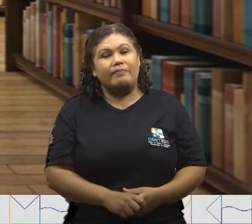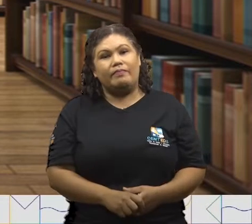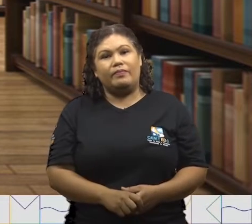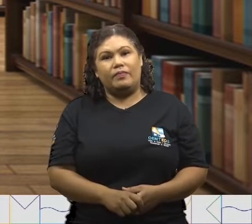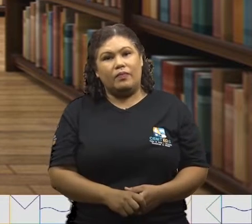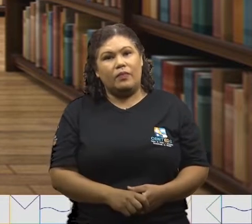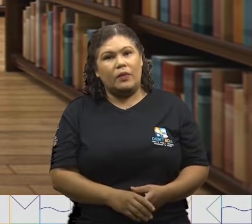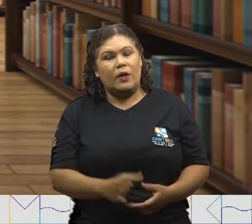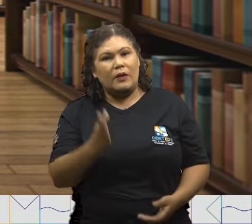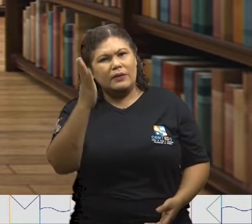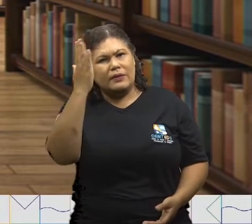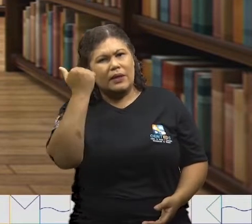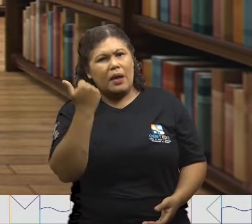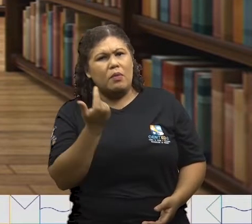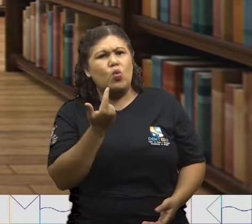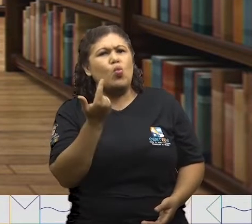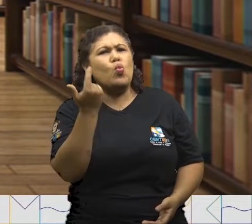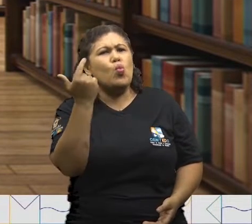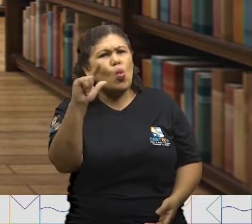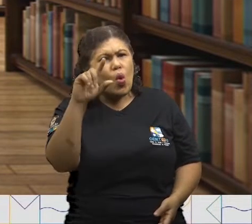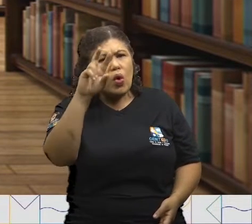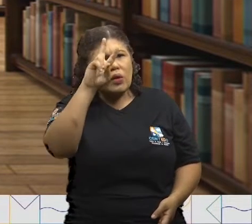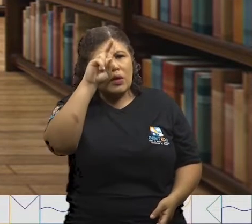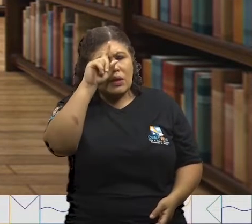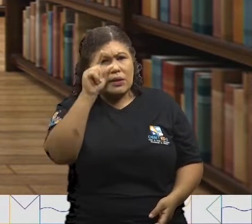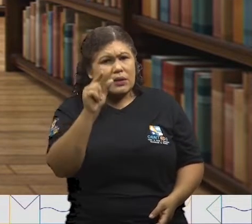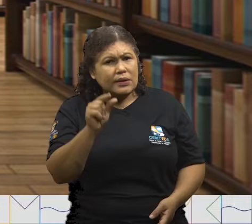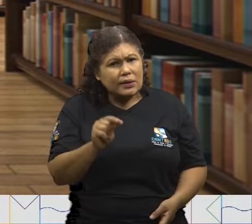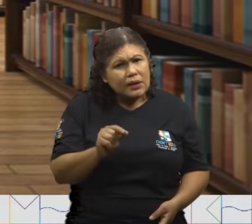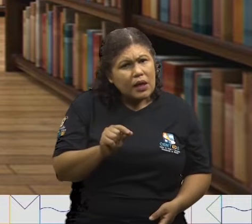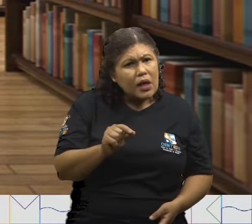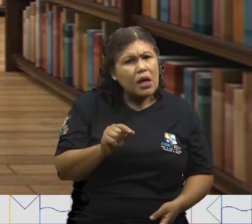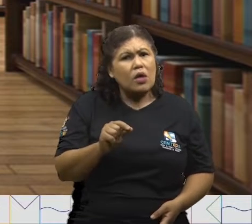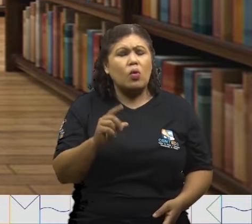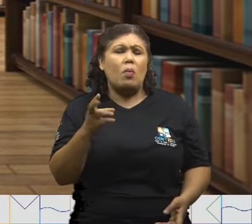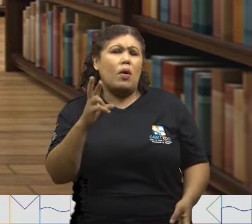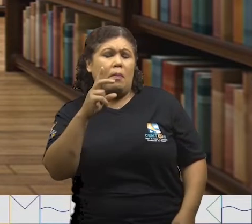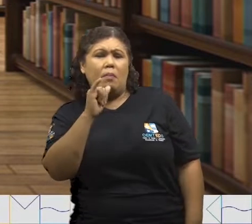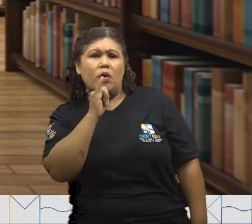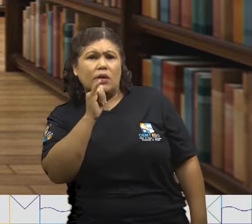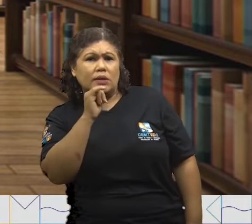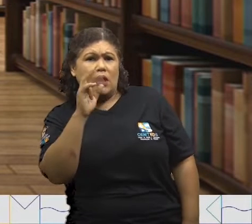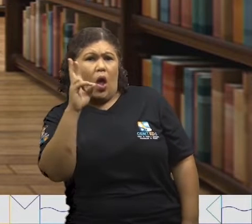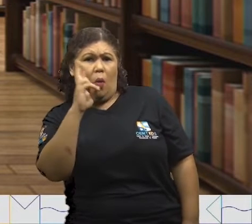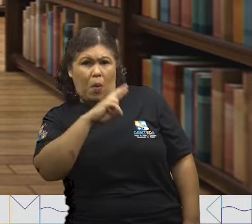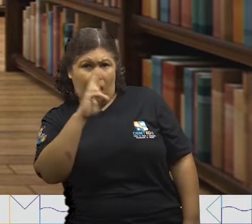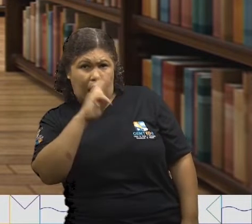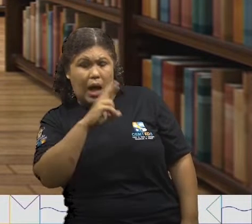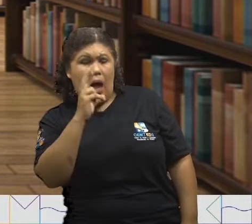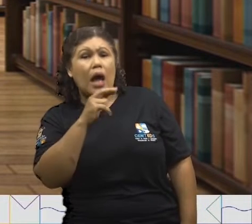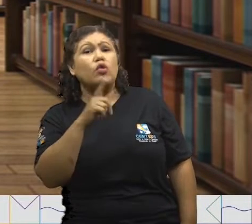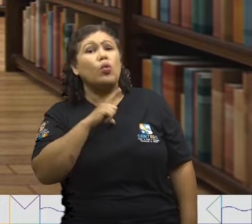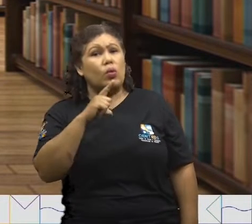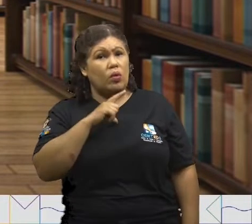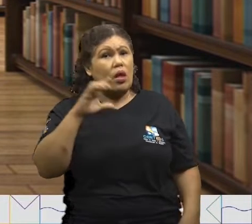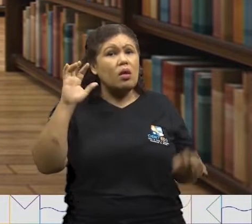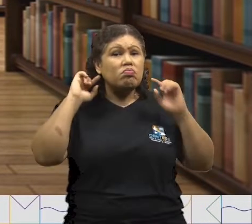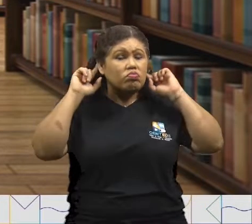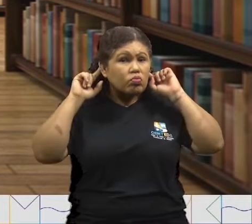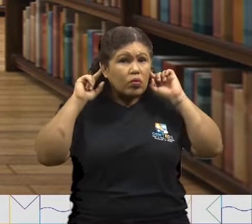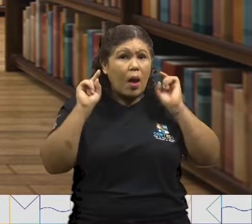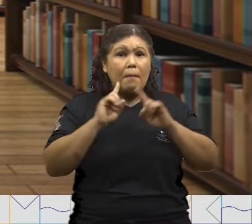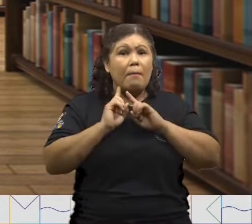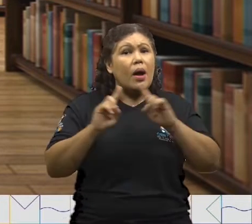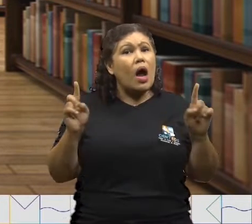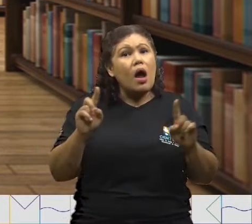Ao contrário de outras pragas, como os ratos, as formigas não têm